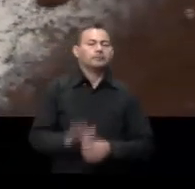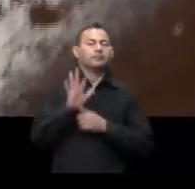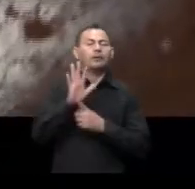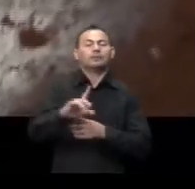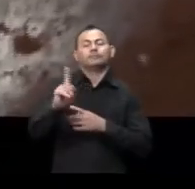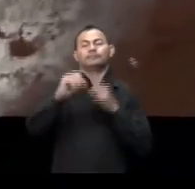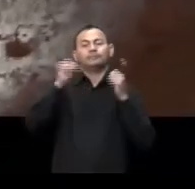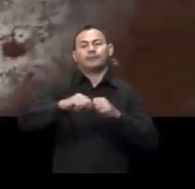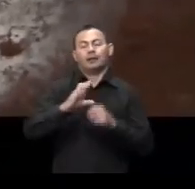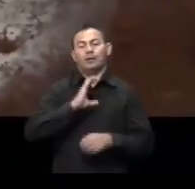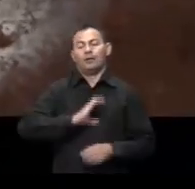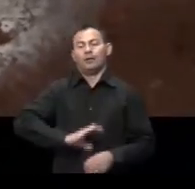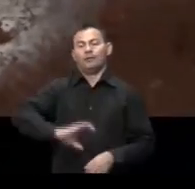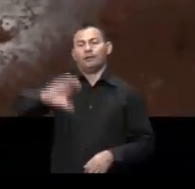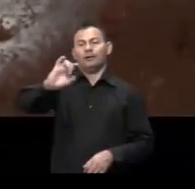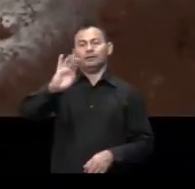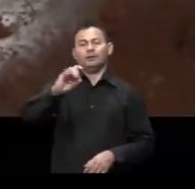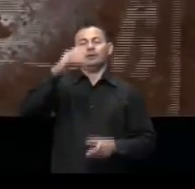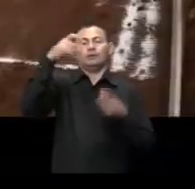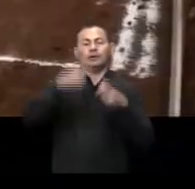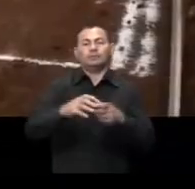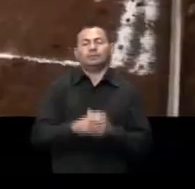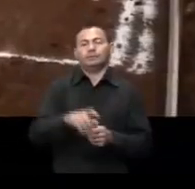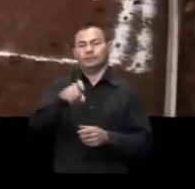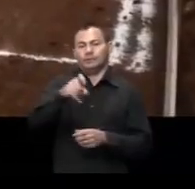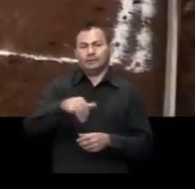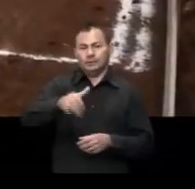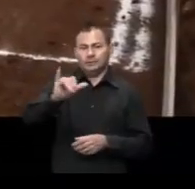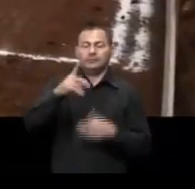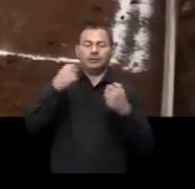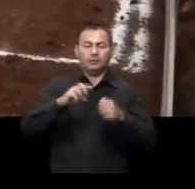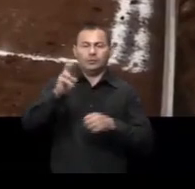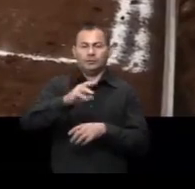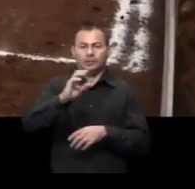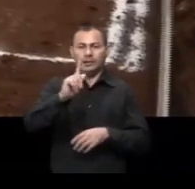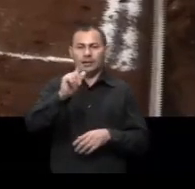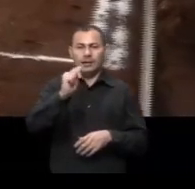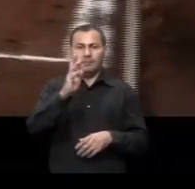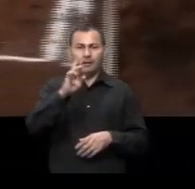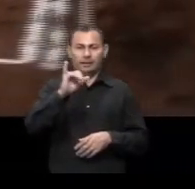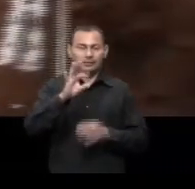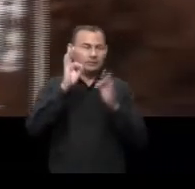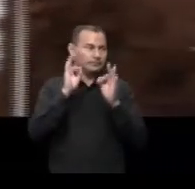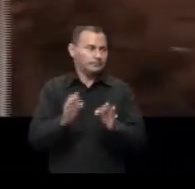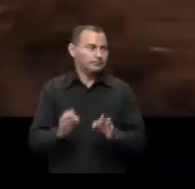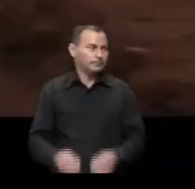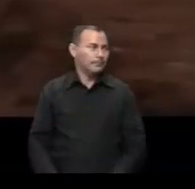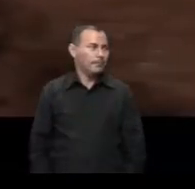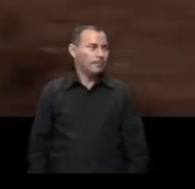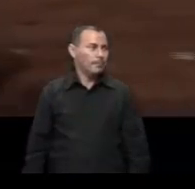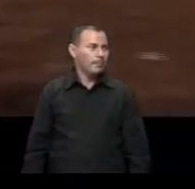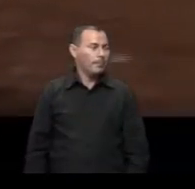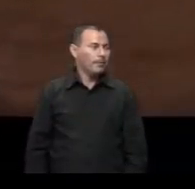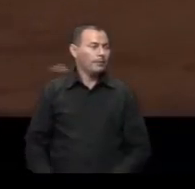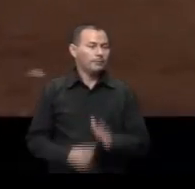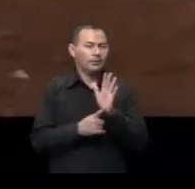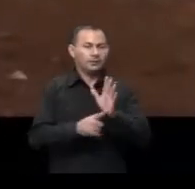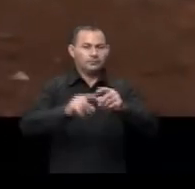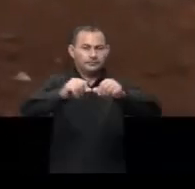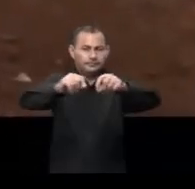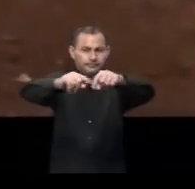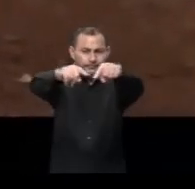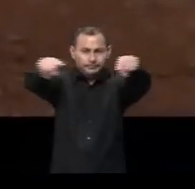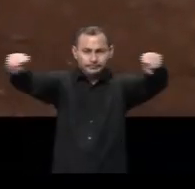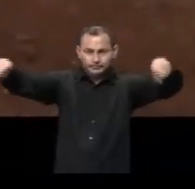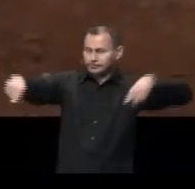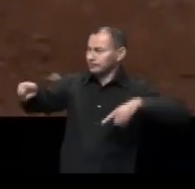Mostrando que não dá para a gente confiar só na locação X e Y. A gente tem que usar o gabarito, tá bom? Então ali mostrando o terreno,